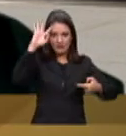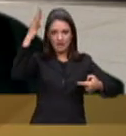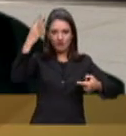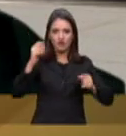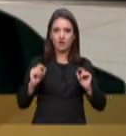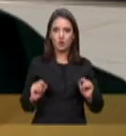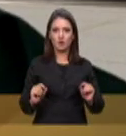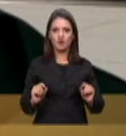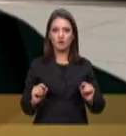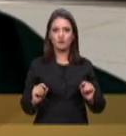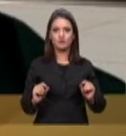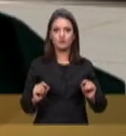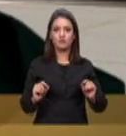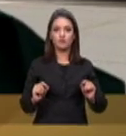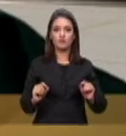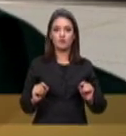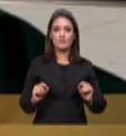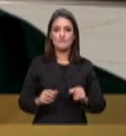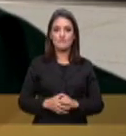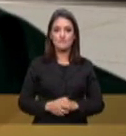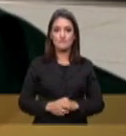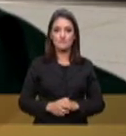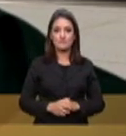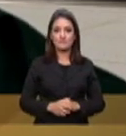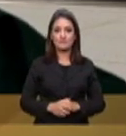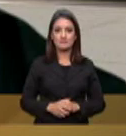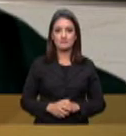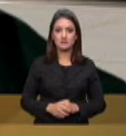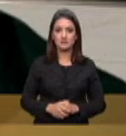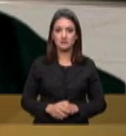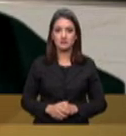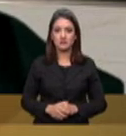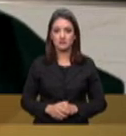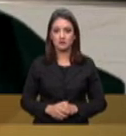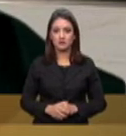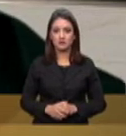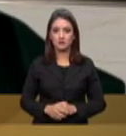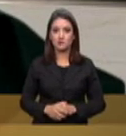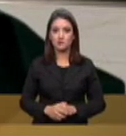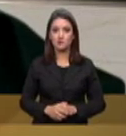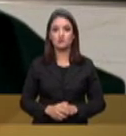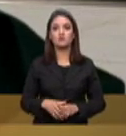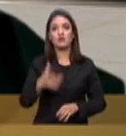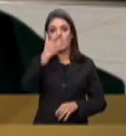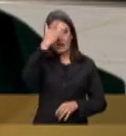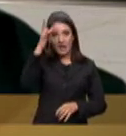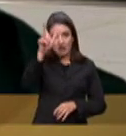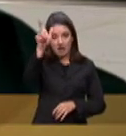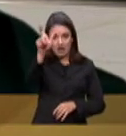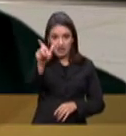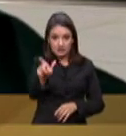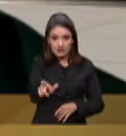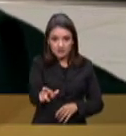a responsabilização e exatamente daqueles que,